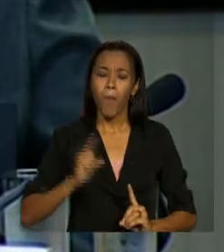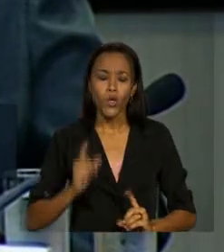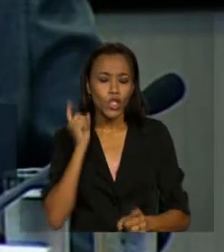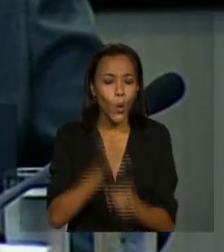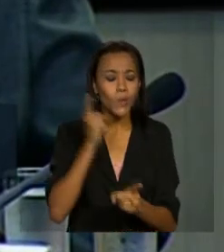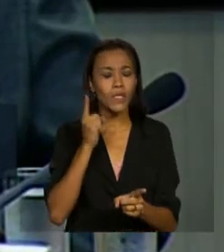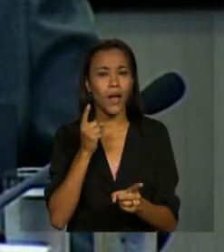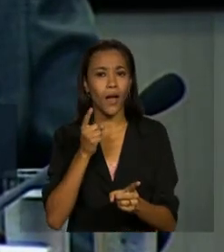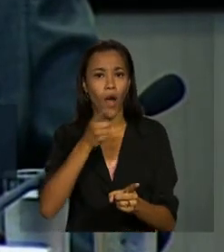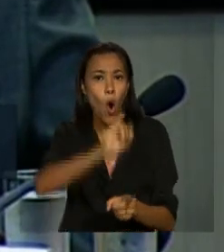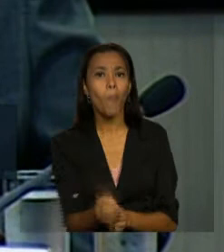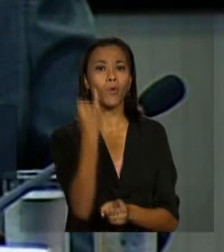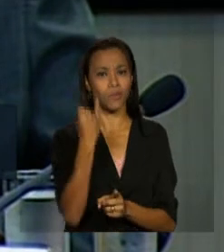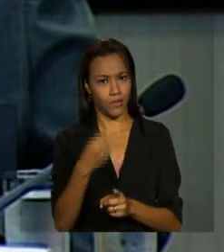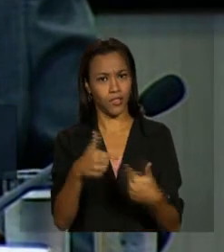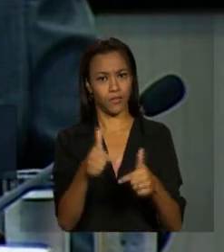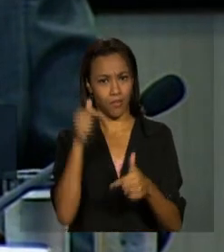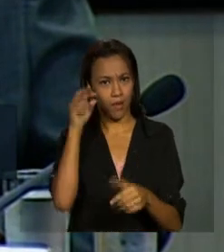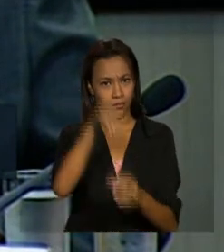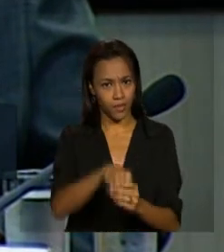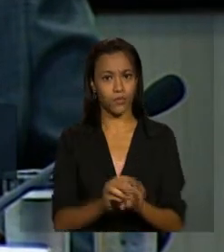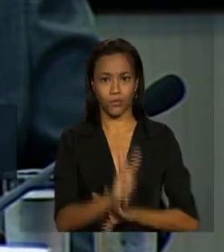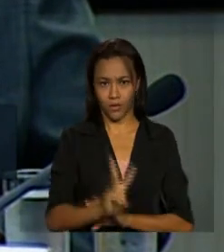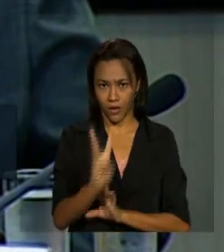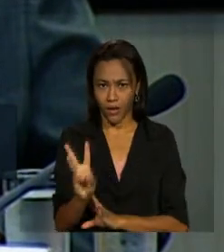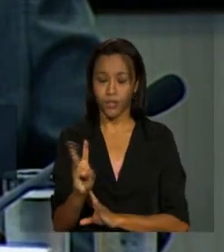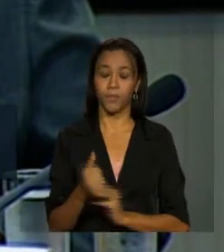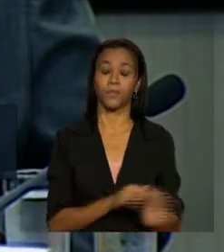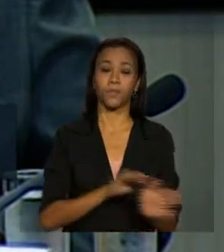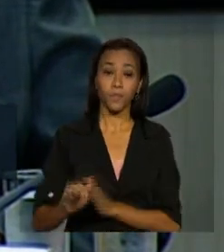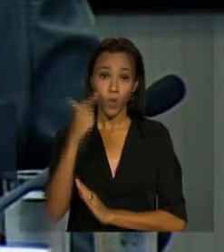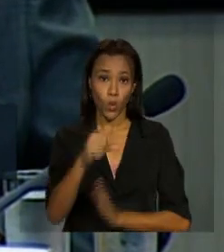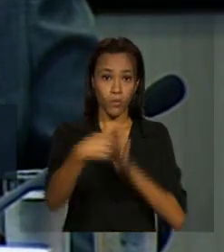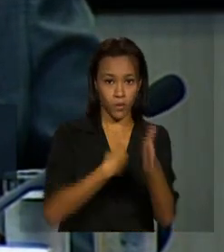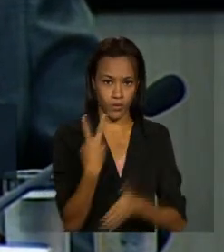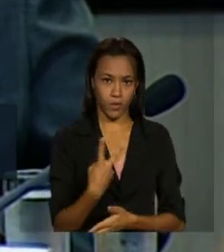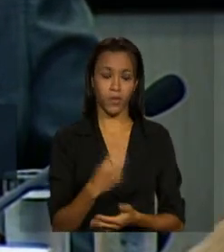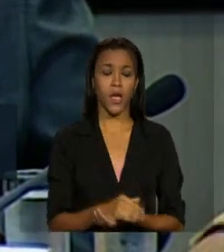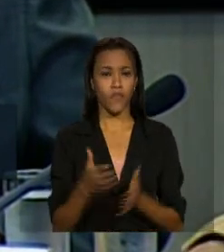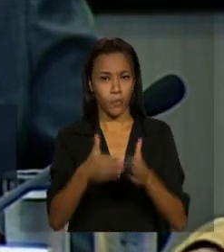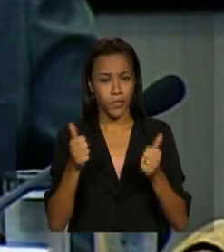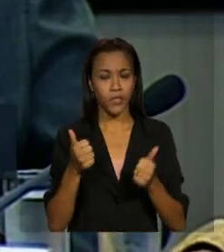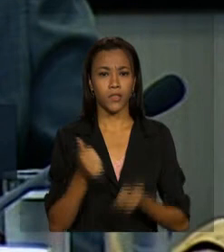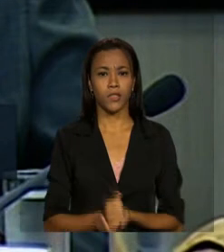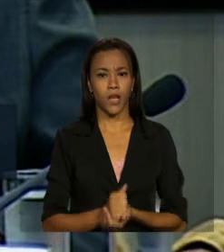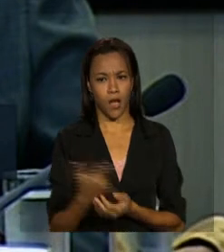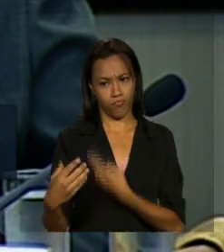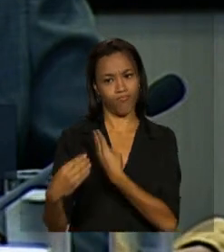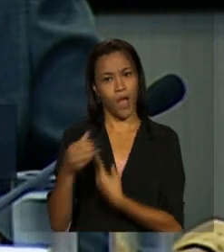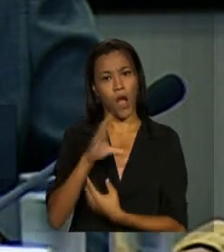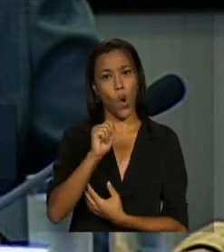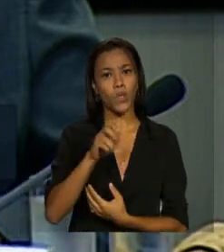onde oferecer seu currículo para uma colocação profissional. E a segunda parte da sua pergunta, eu vou pedir à nossa conselheira